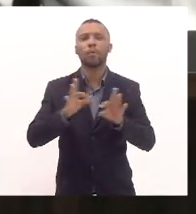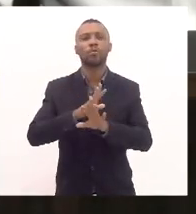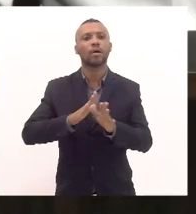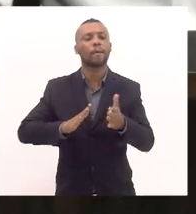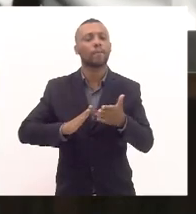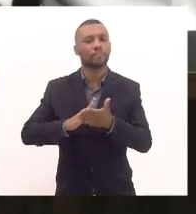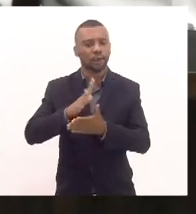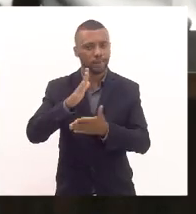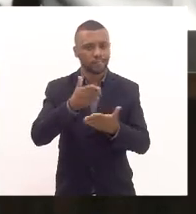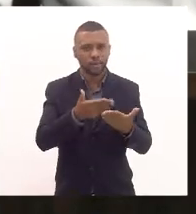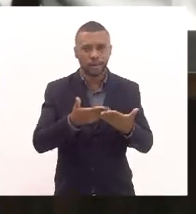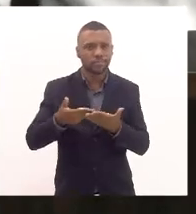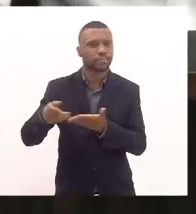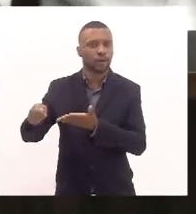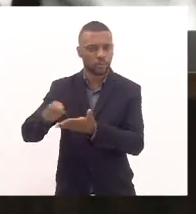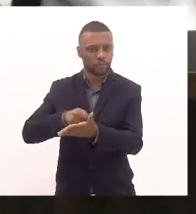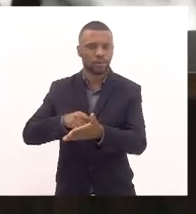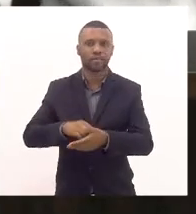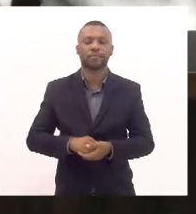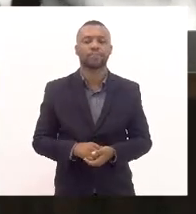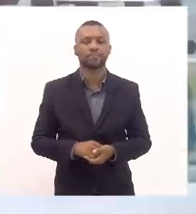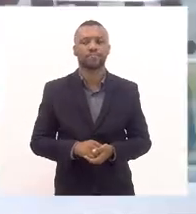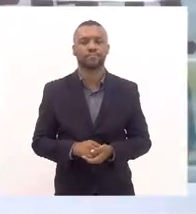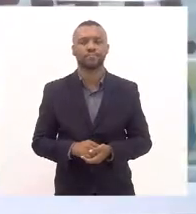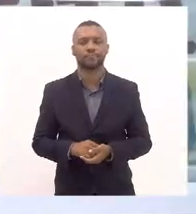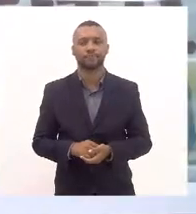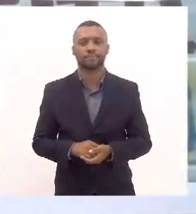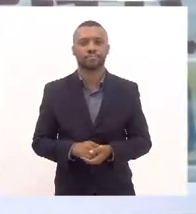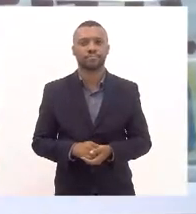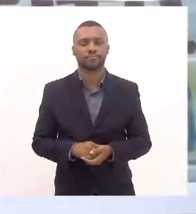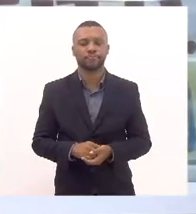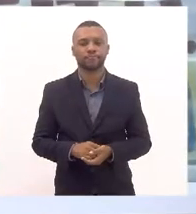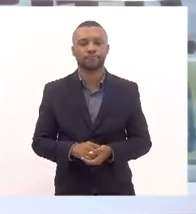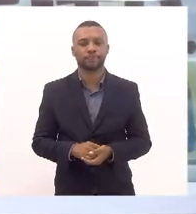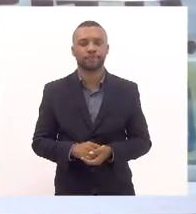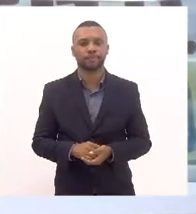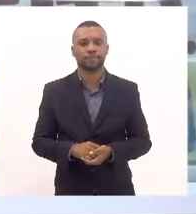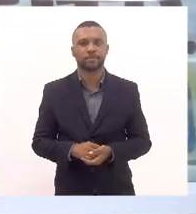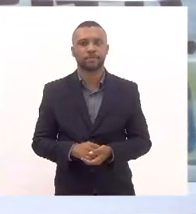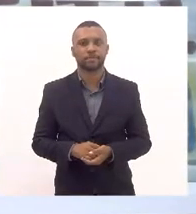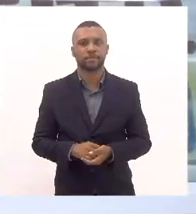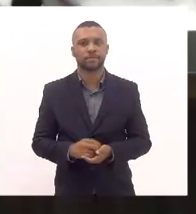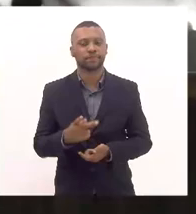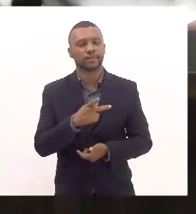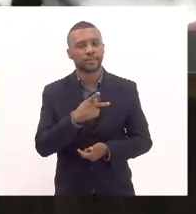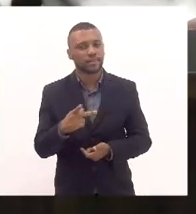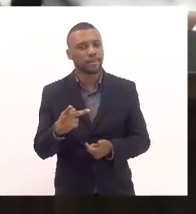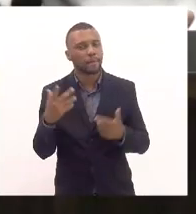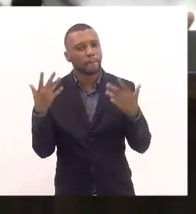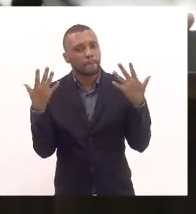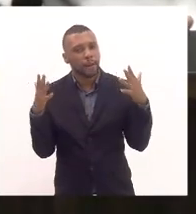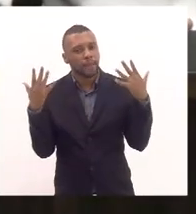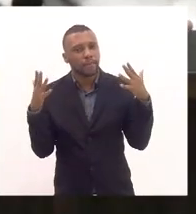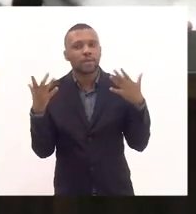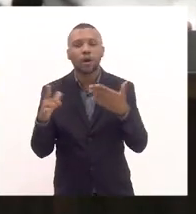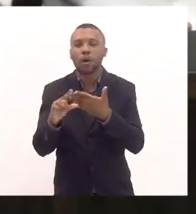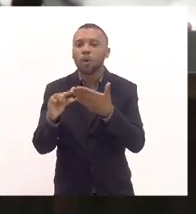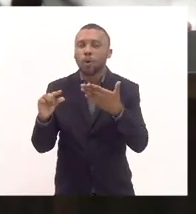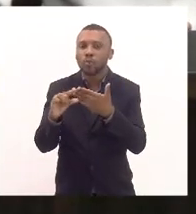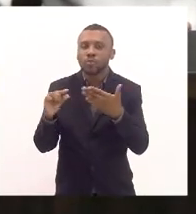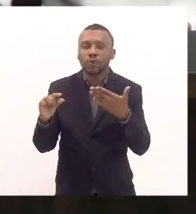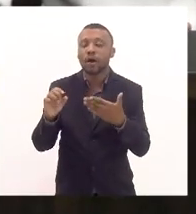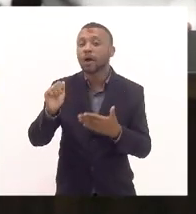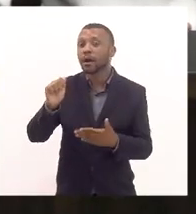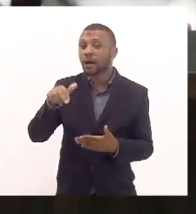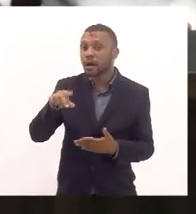aprovado vai autógrafo a presidência parabenizo o autor de